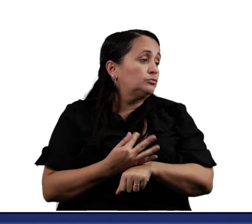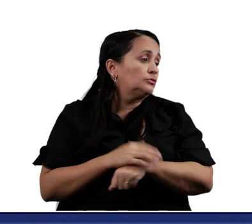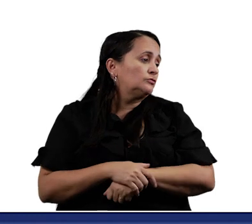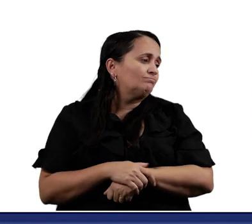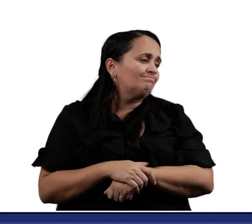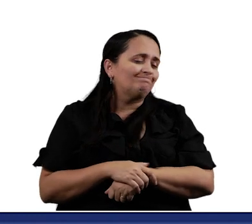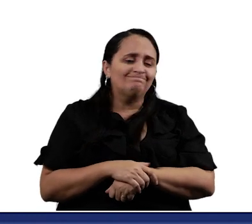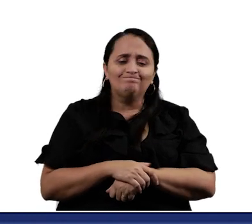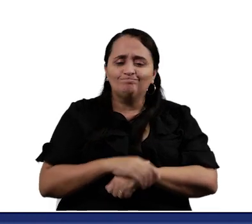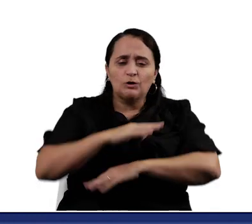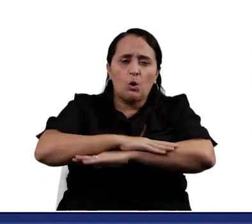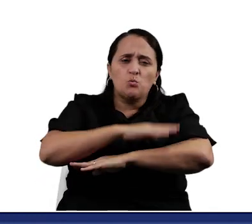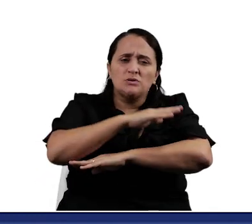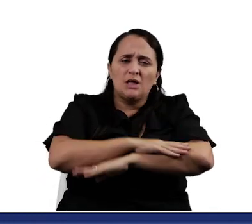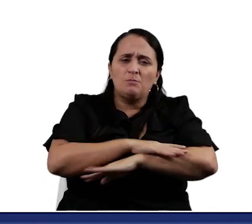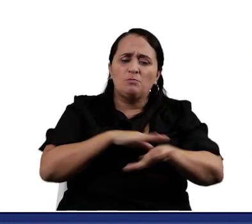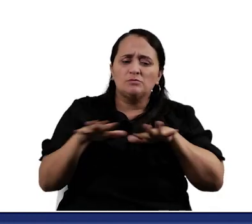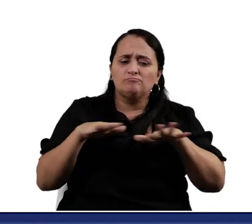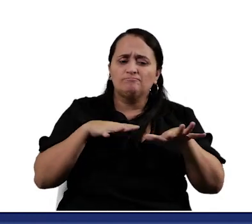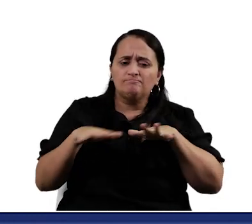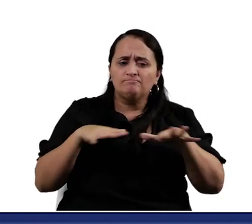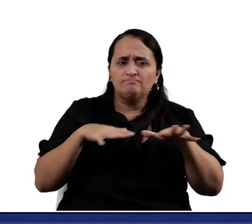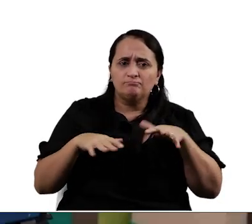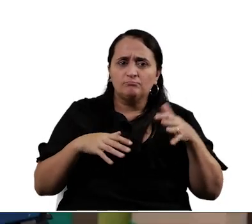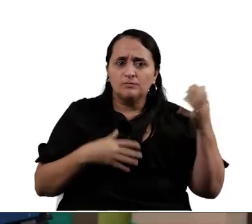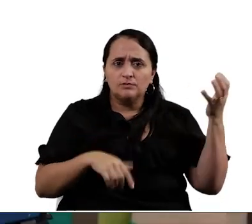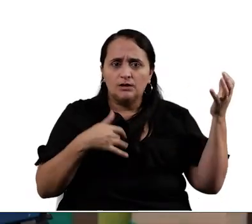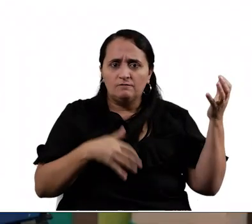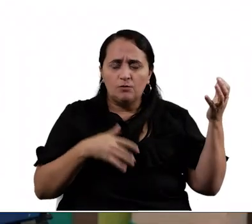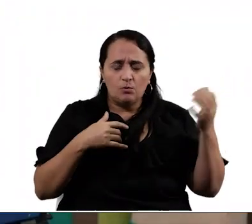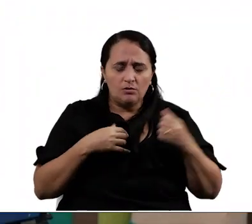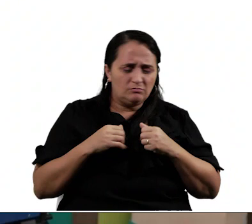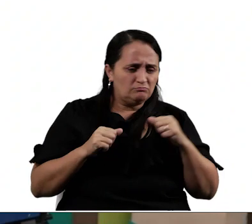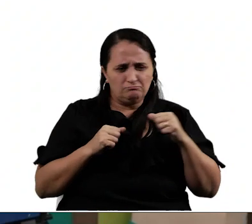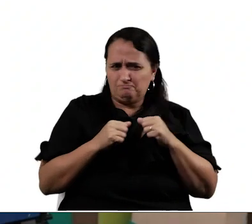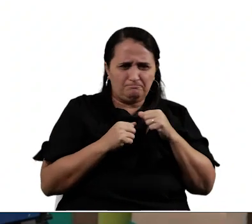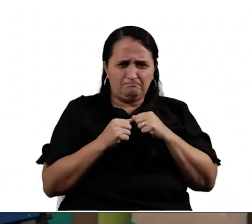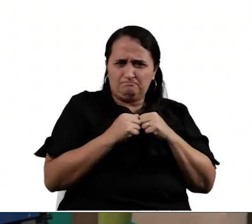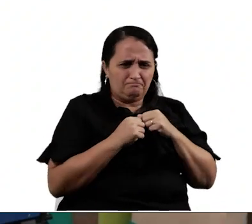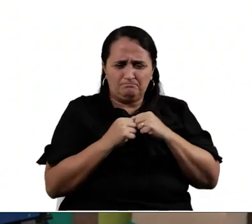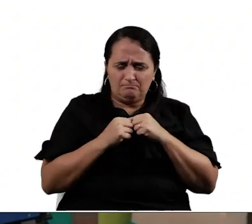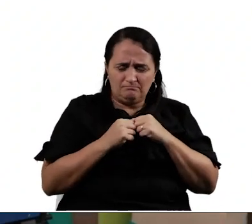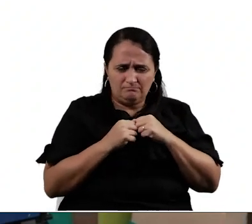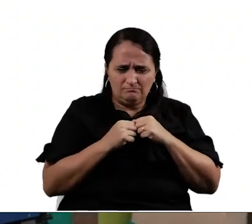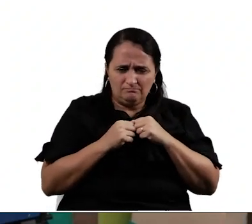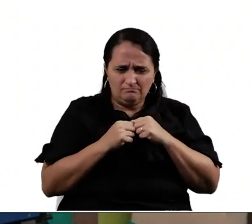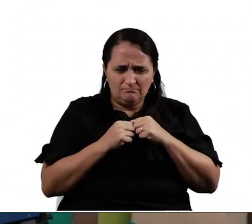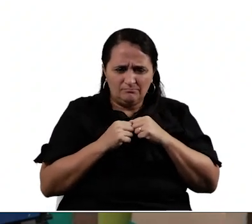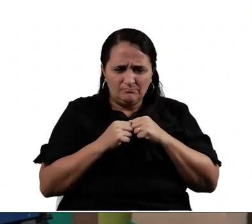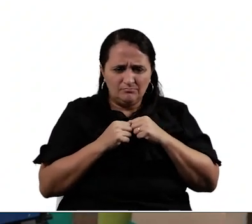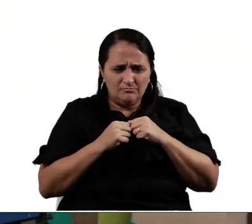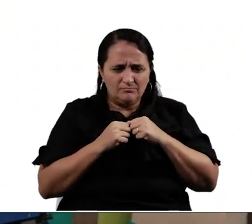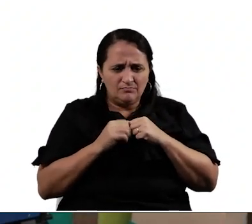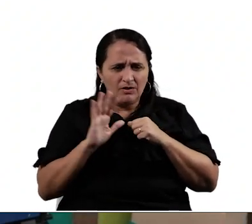sapo começou a se mexer dentro da viola. Ele foi lá, viu a viola no canto